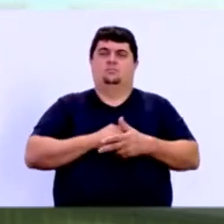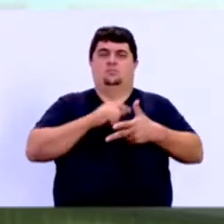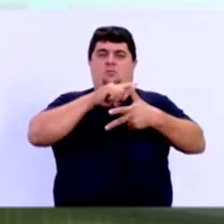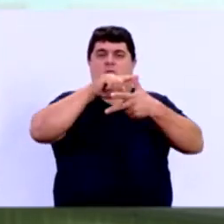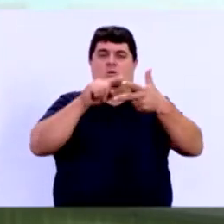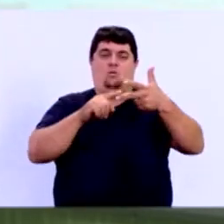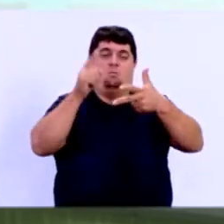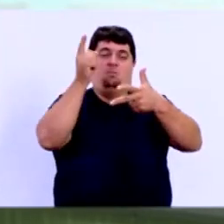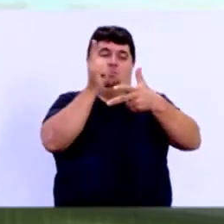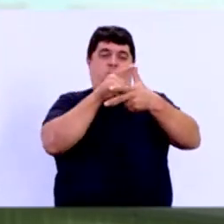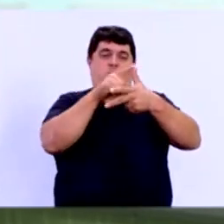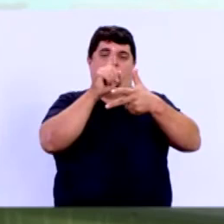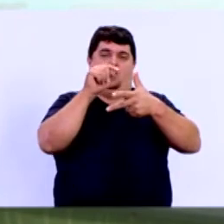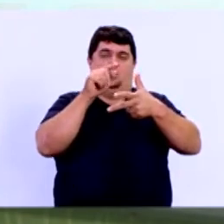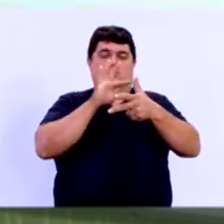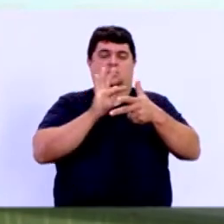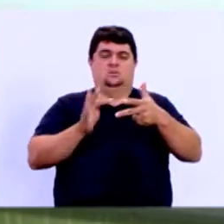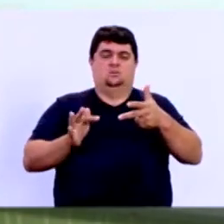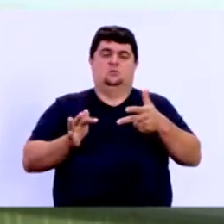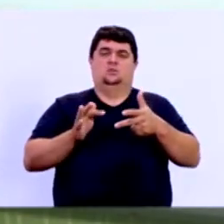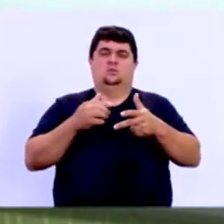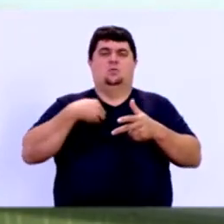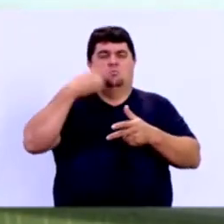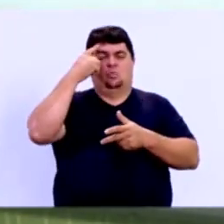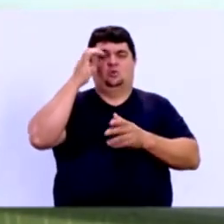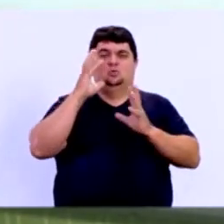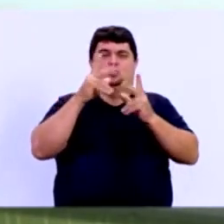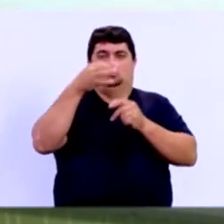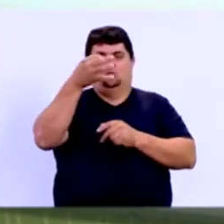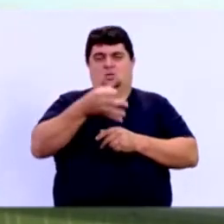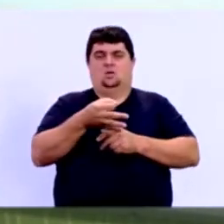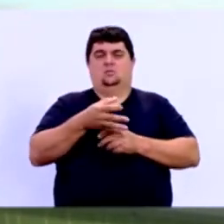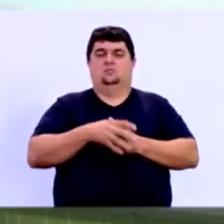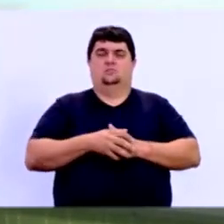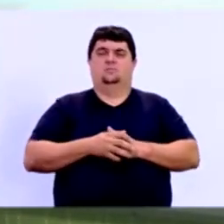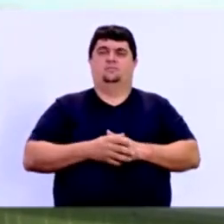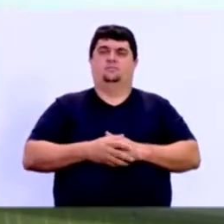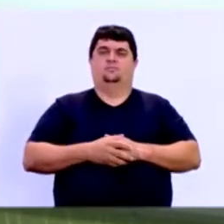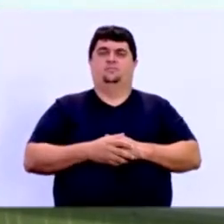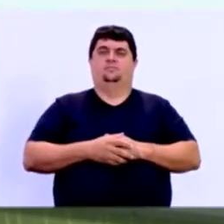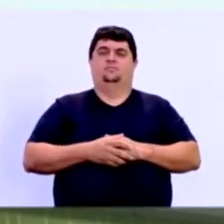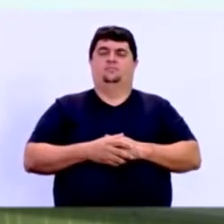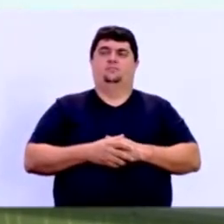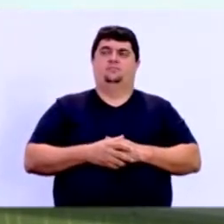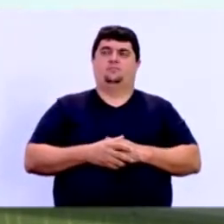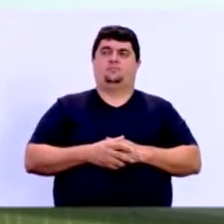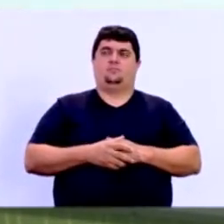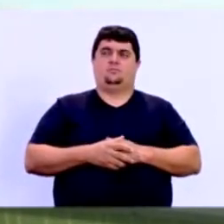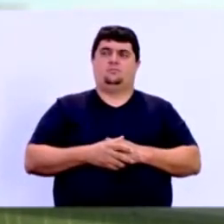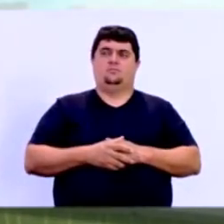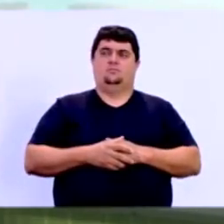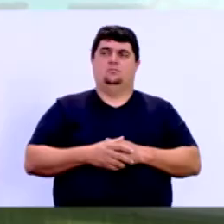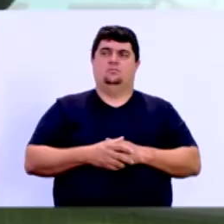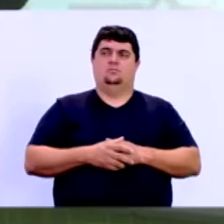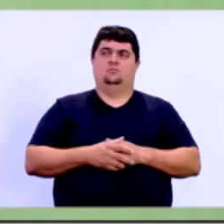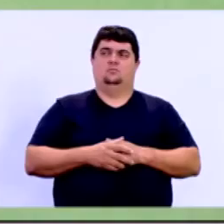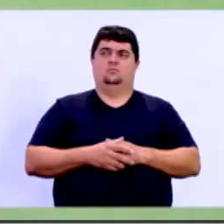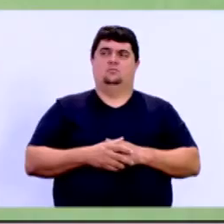É uma questão muito simples, eu espero que vocês tenham acertado essa questão, né? Muito bacana essa questão.